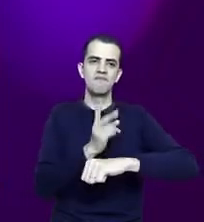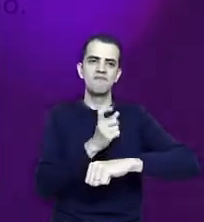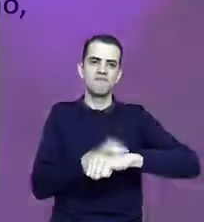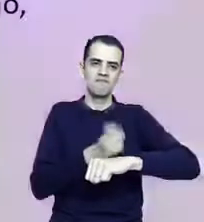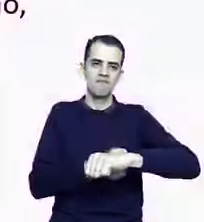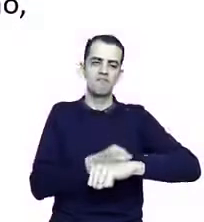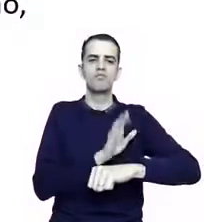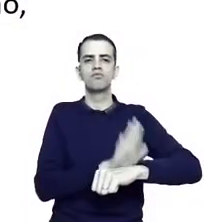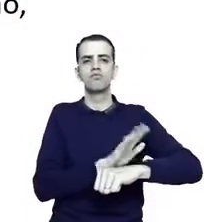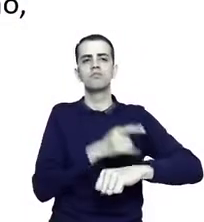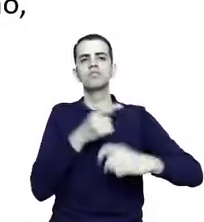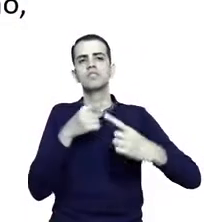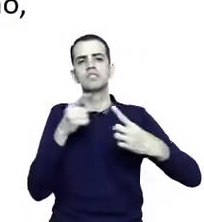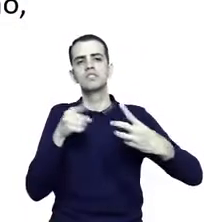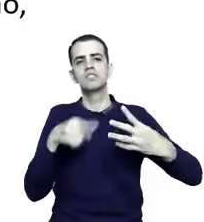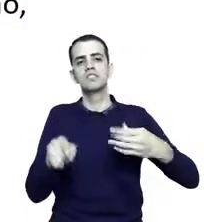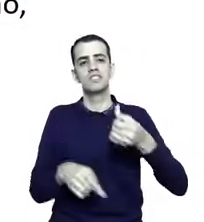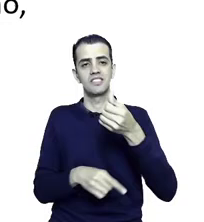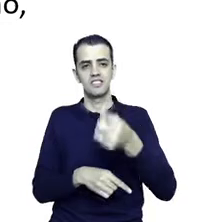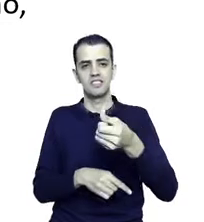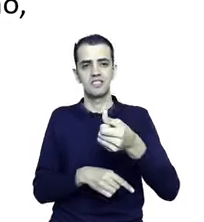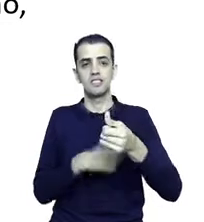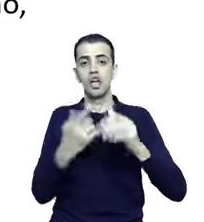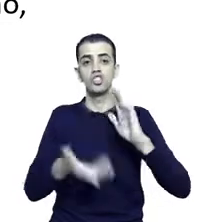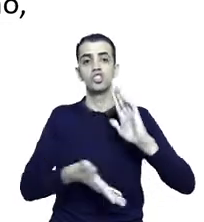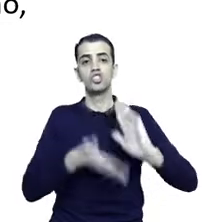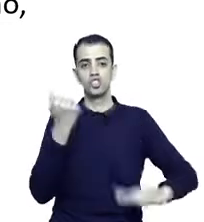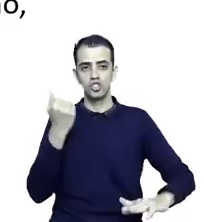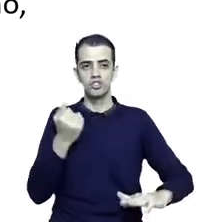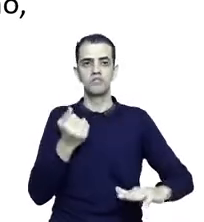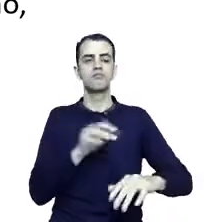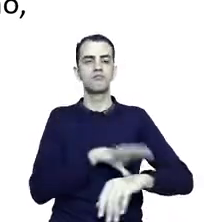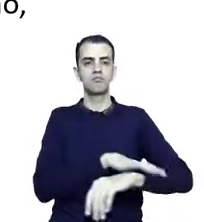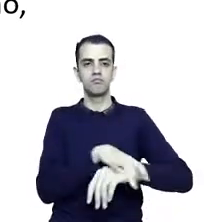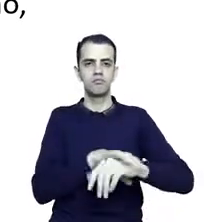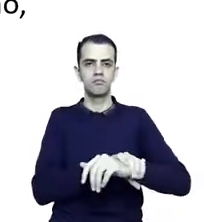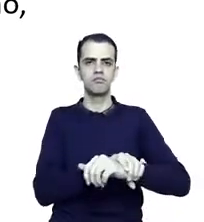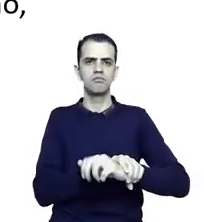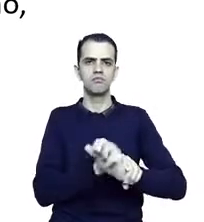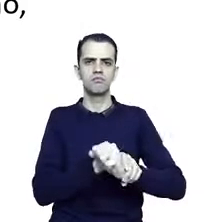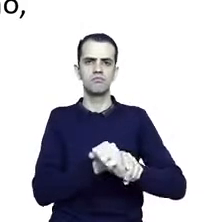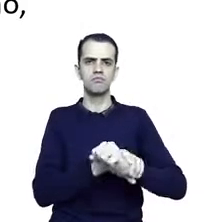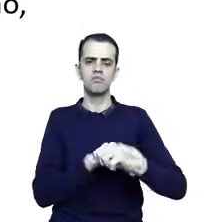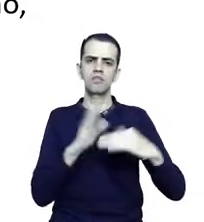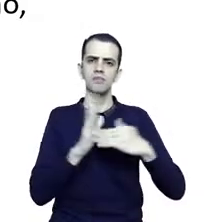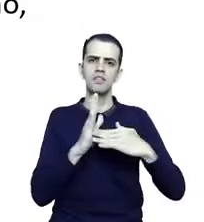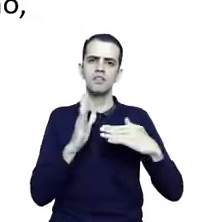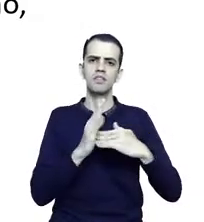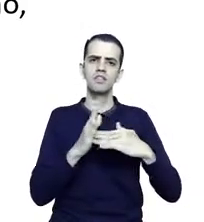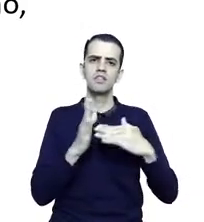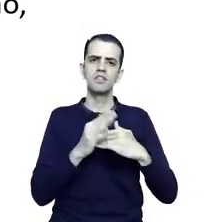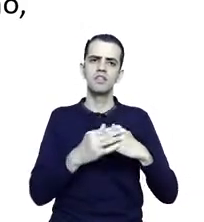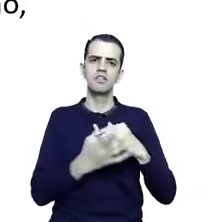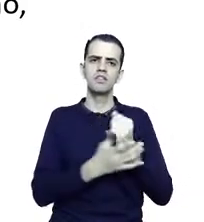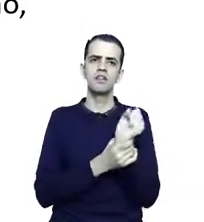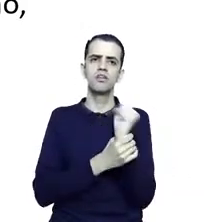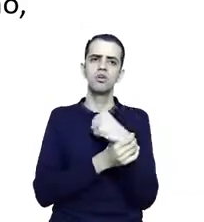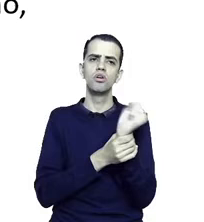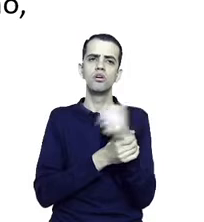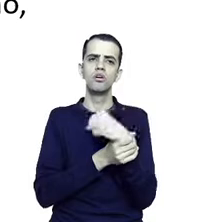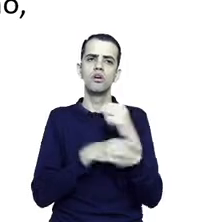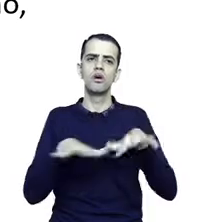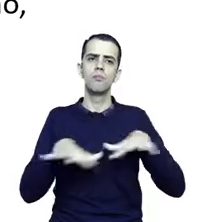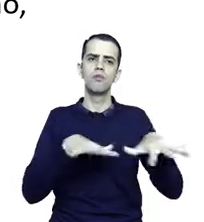a imobilização, então ele percebeu aí que ele tinha uma limitação de mobilidade,